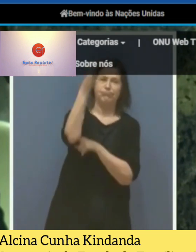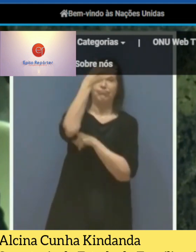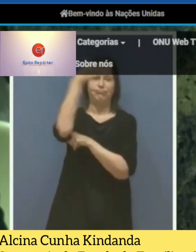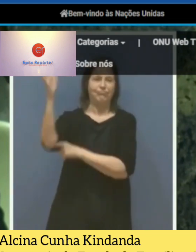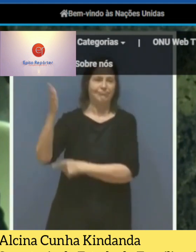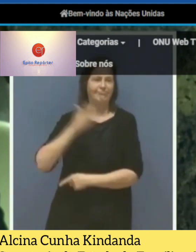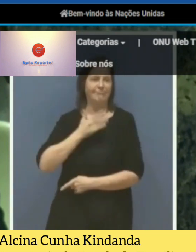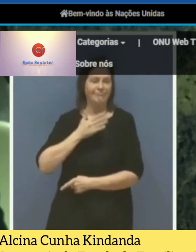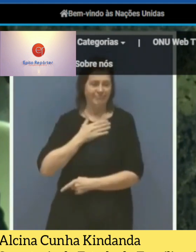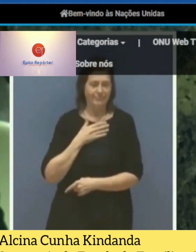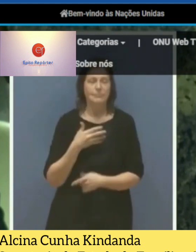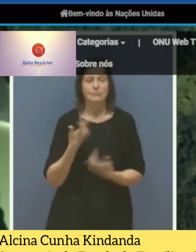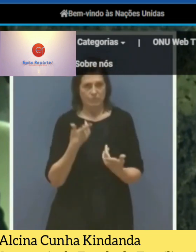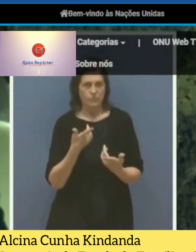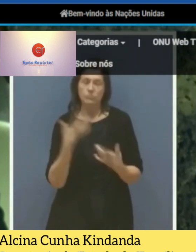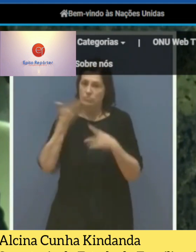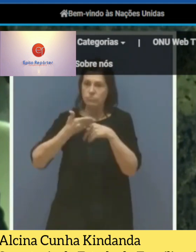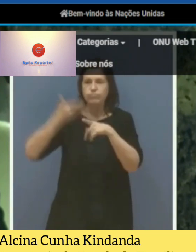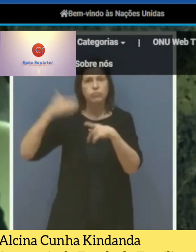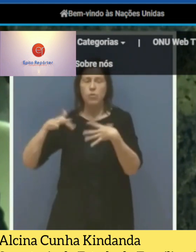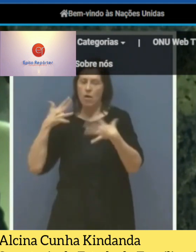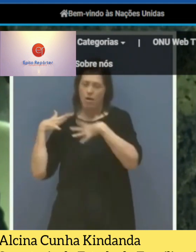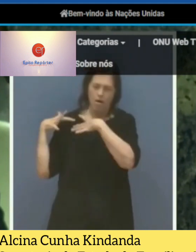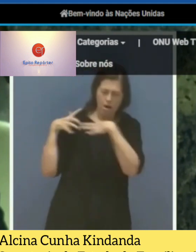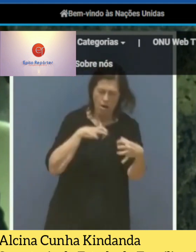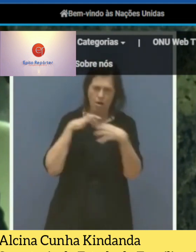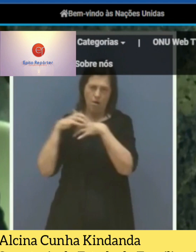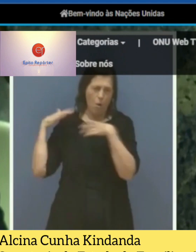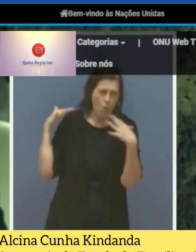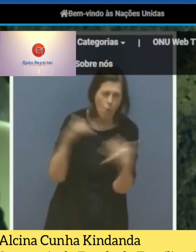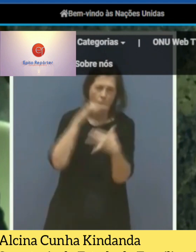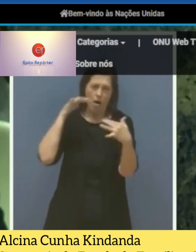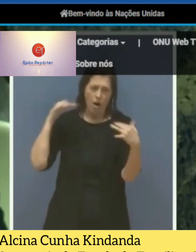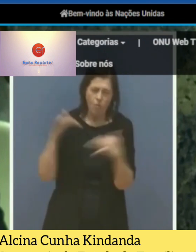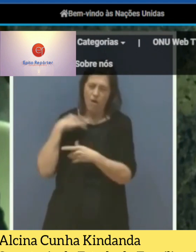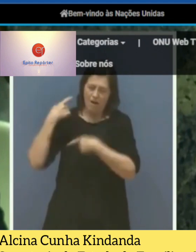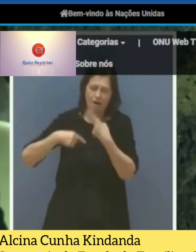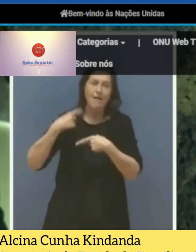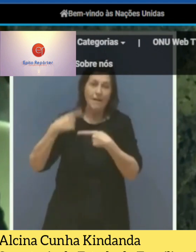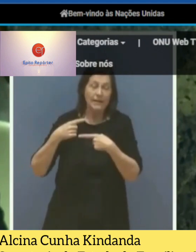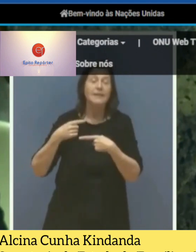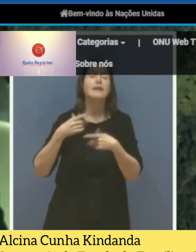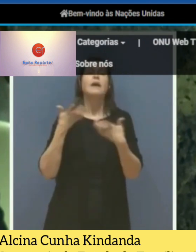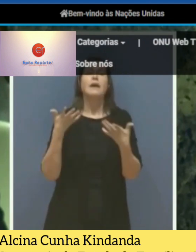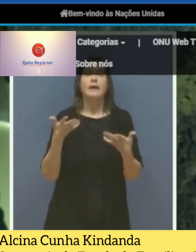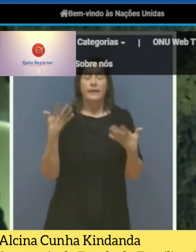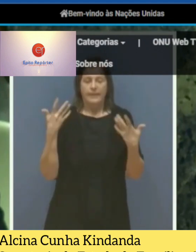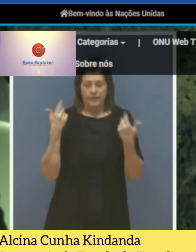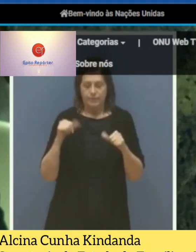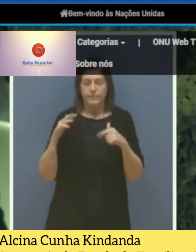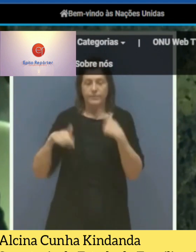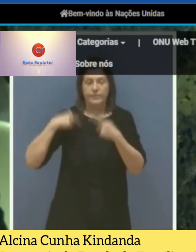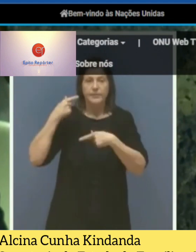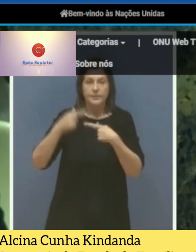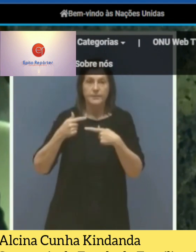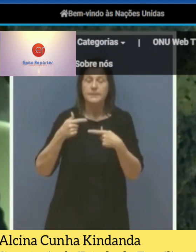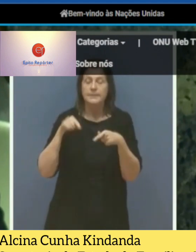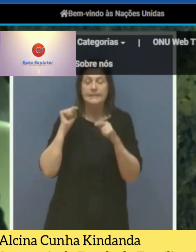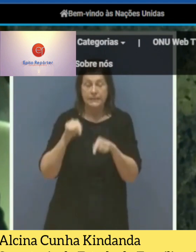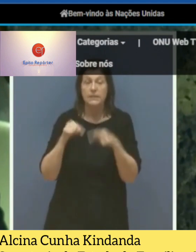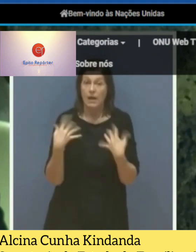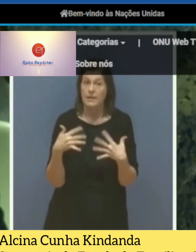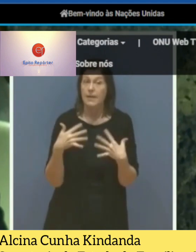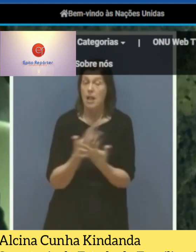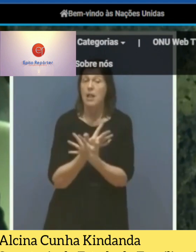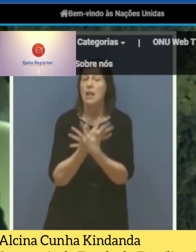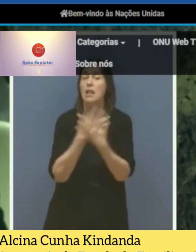as infraestruturas econômicas e sociais causam elevado o número de pessoas com deficiência desde o